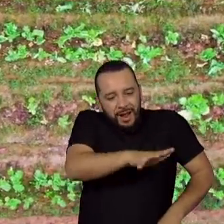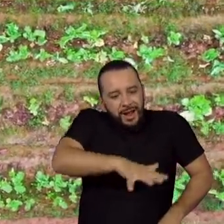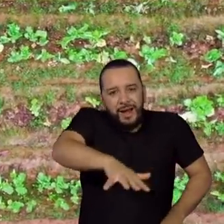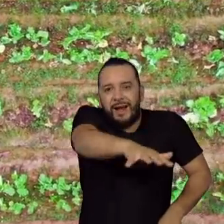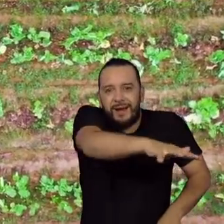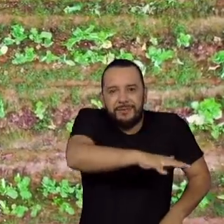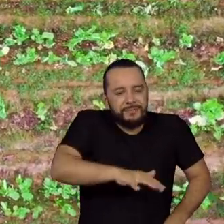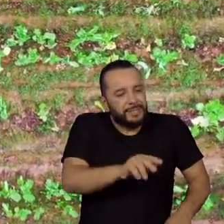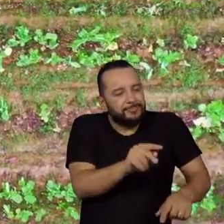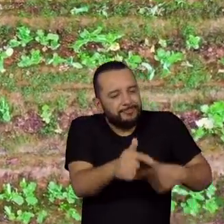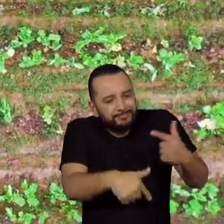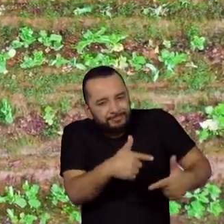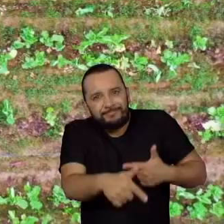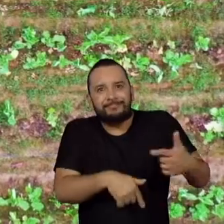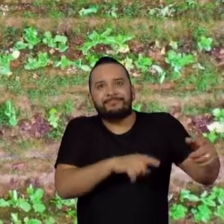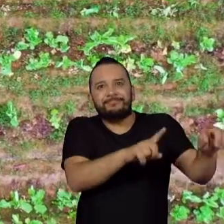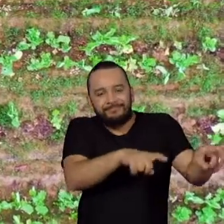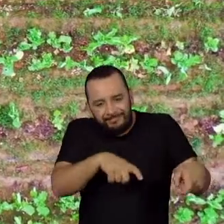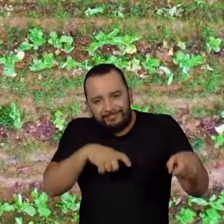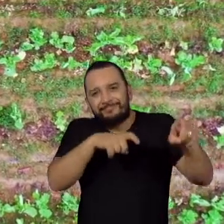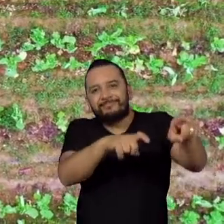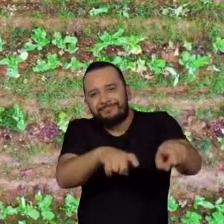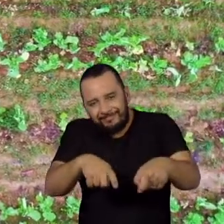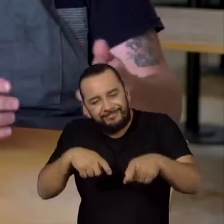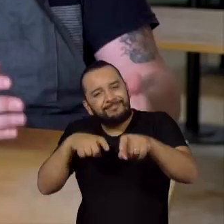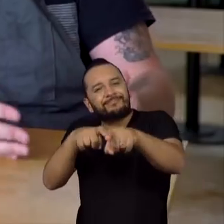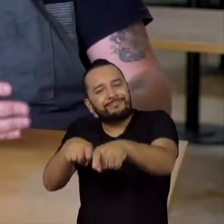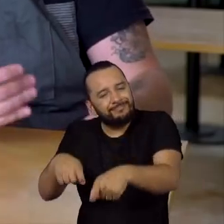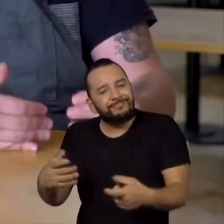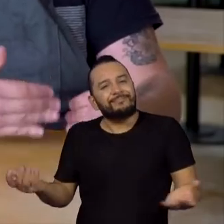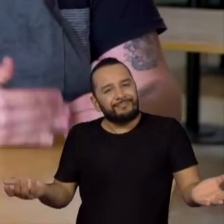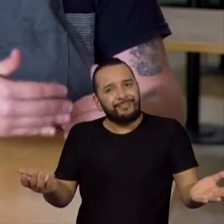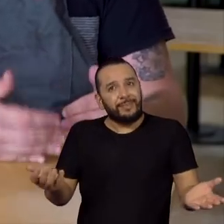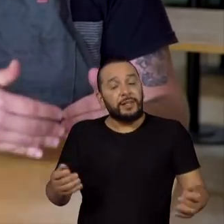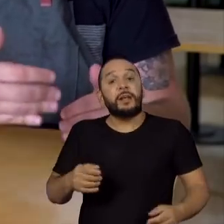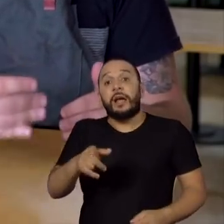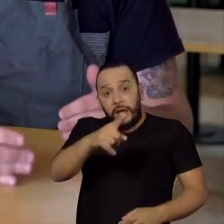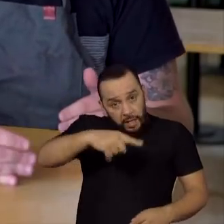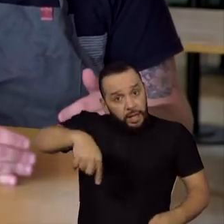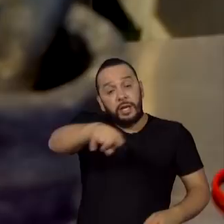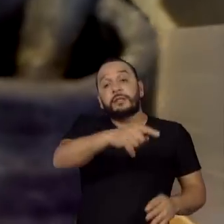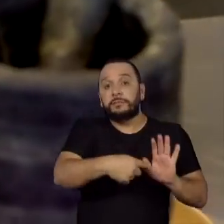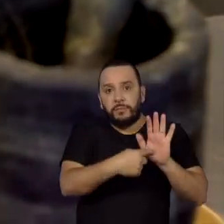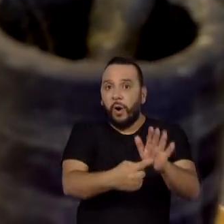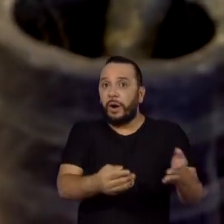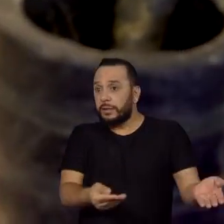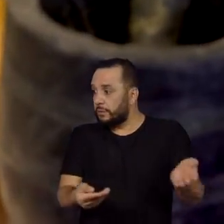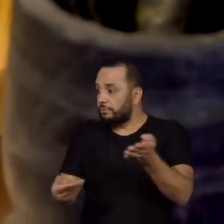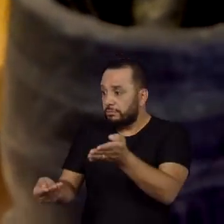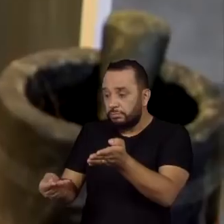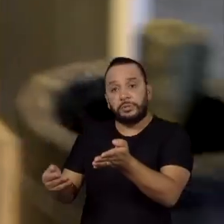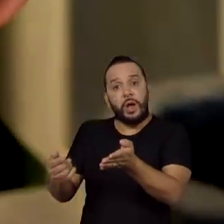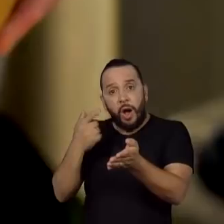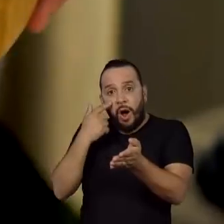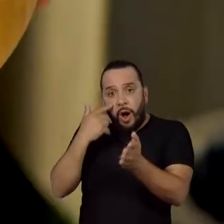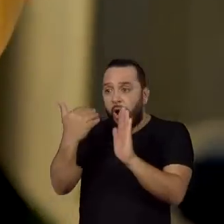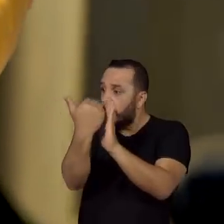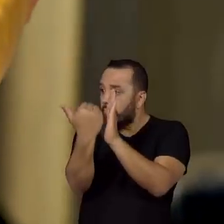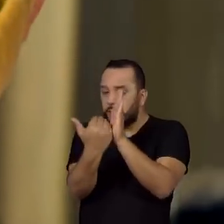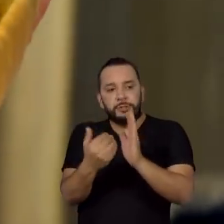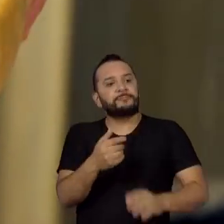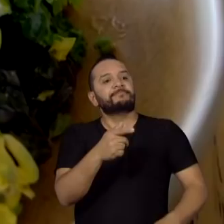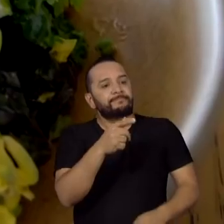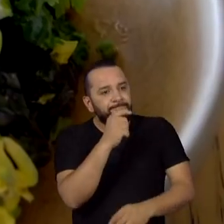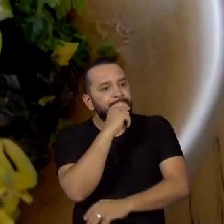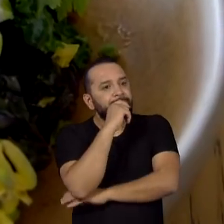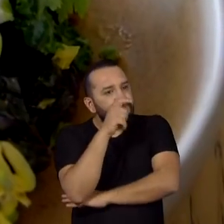trabalhar também, mais tempo e produzir melhor. Eles mostram aquilo que eles estão produzindo, a partir daquilo que eles estão produzindo, a gente